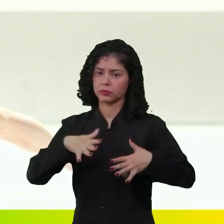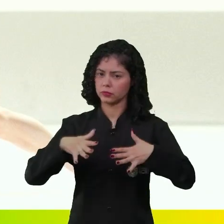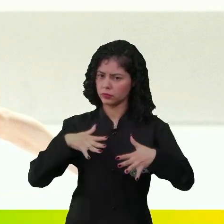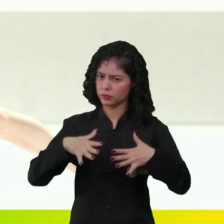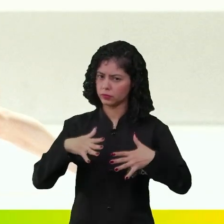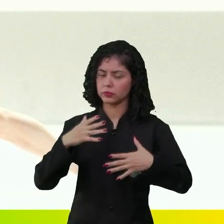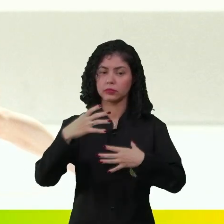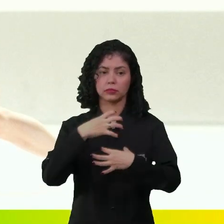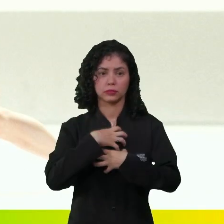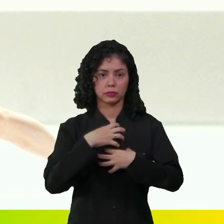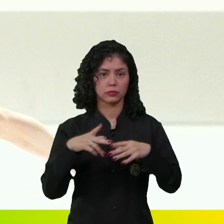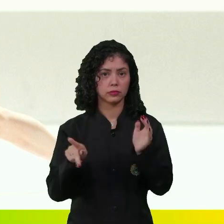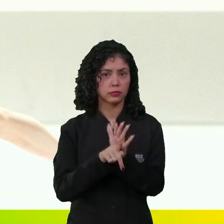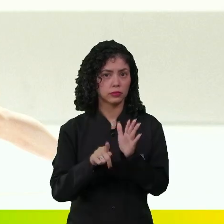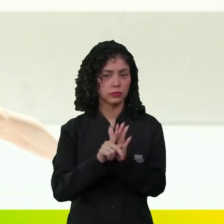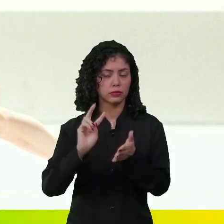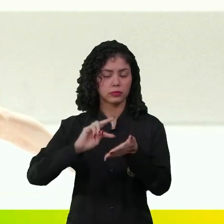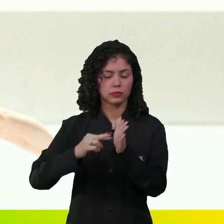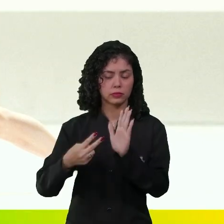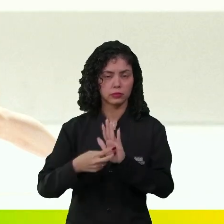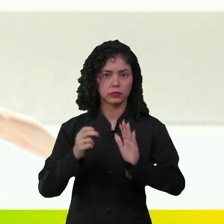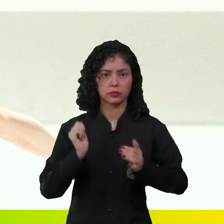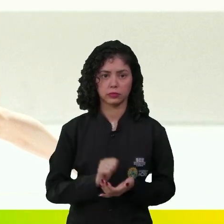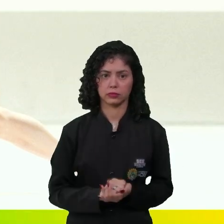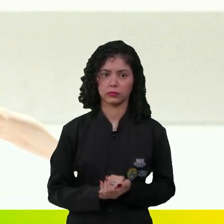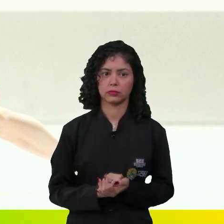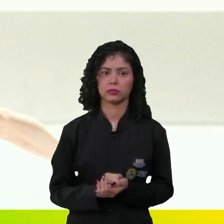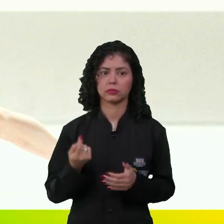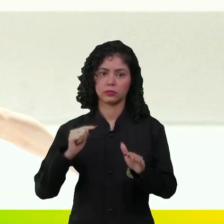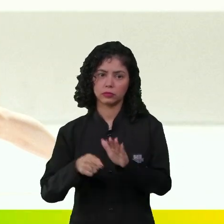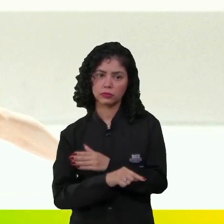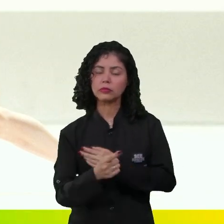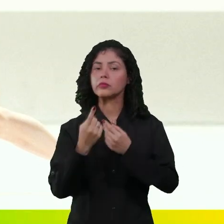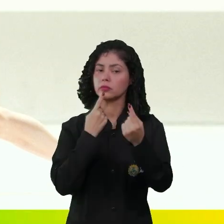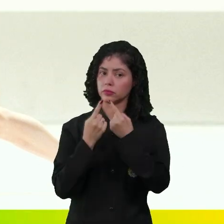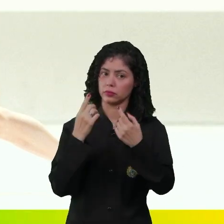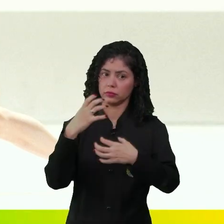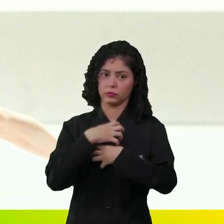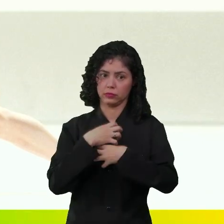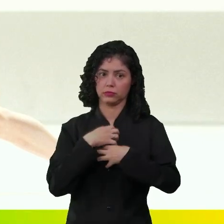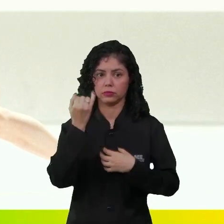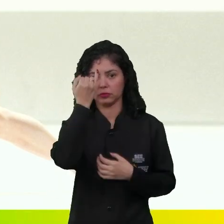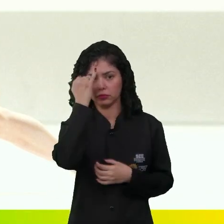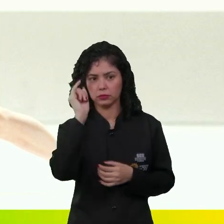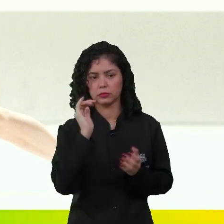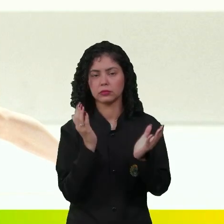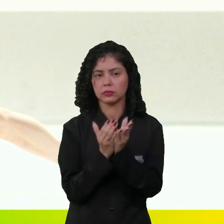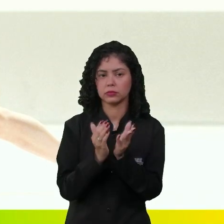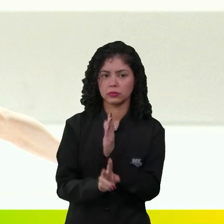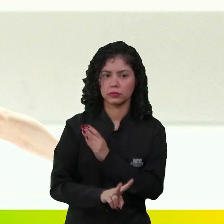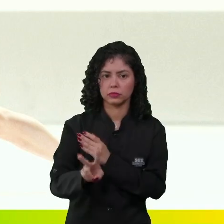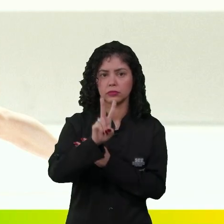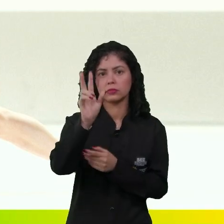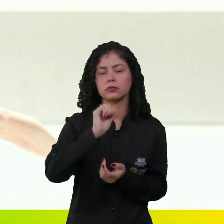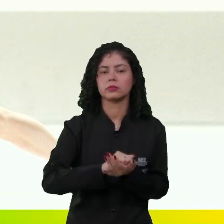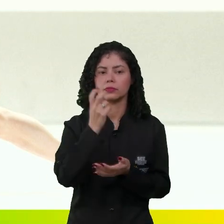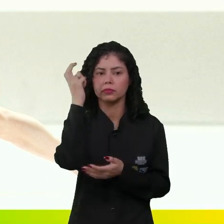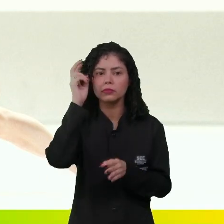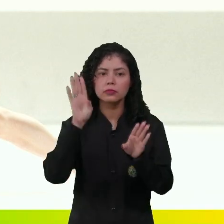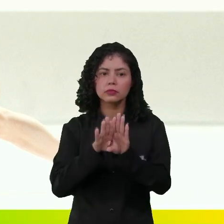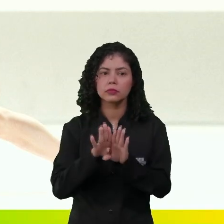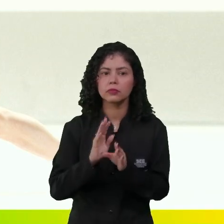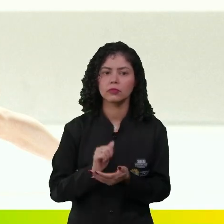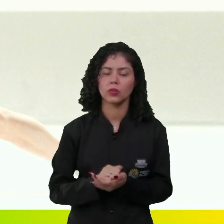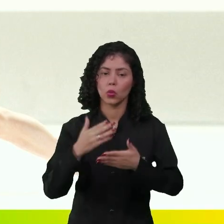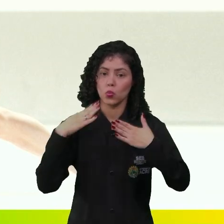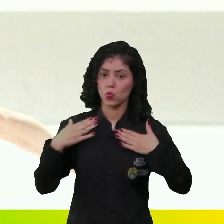carrega consigo significados profundos, comunica sentimentos, ideias e crenças e valores culturais.